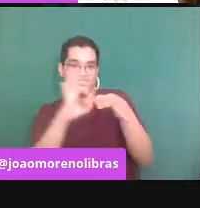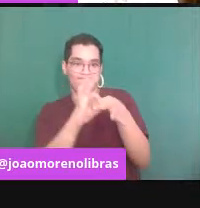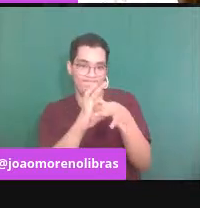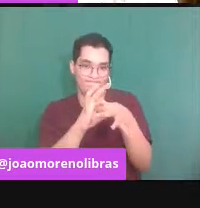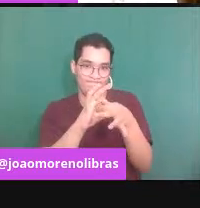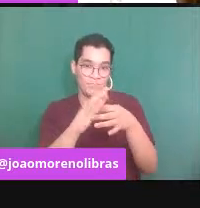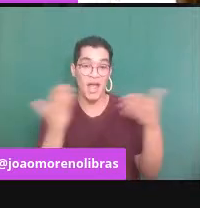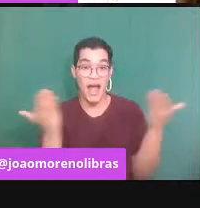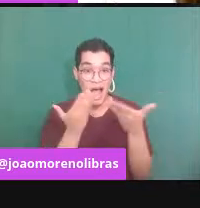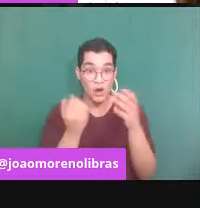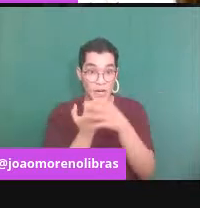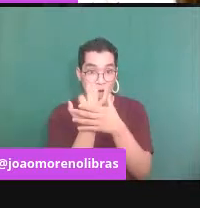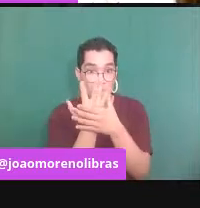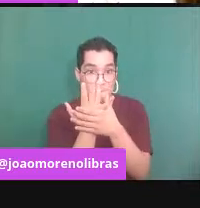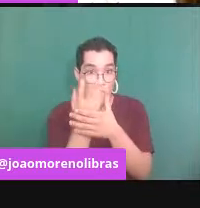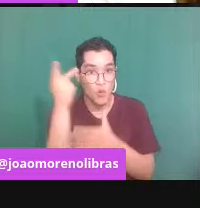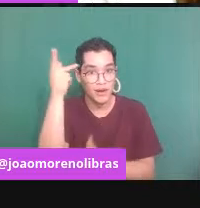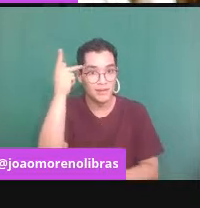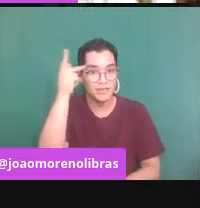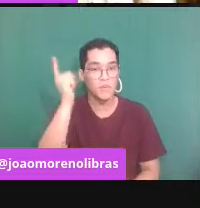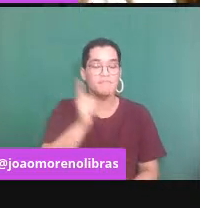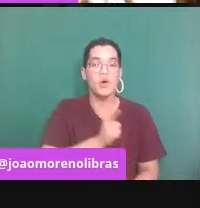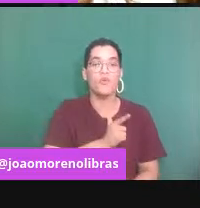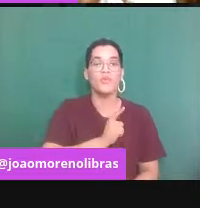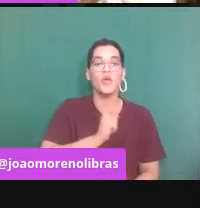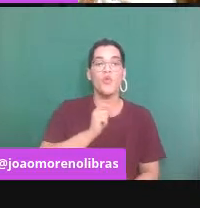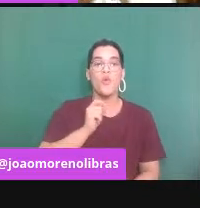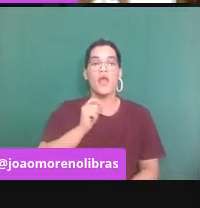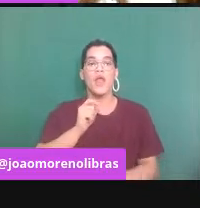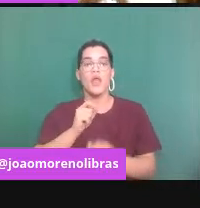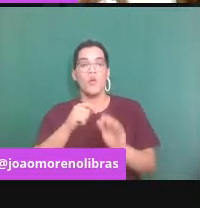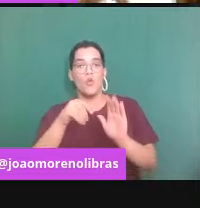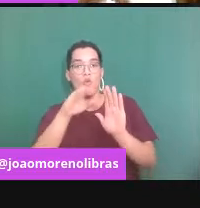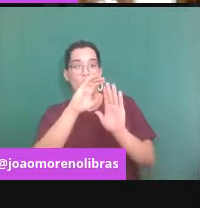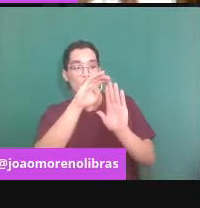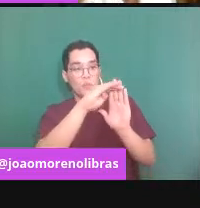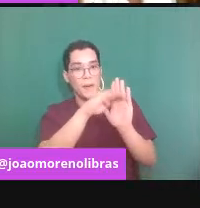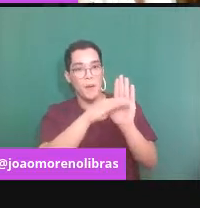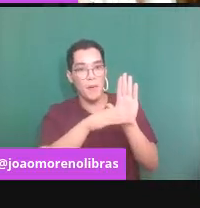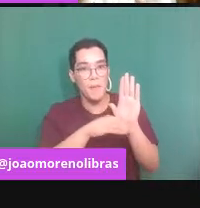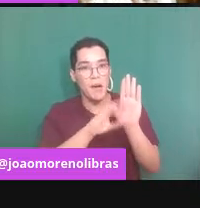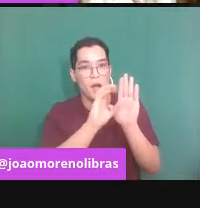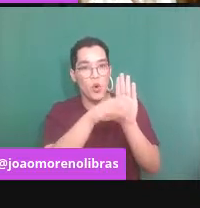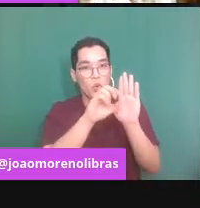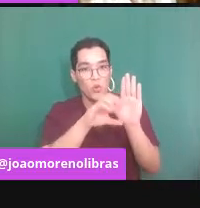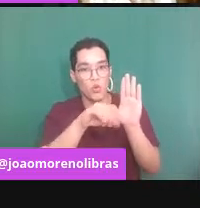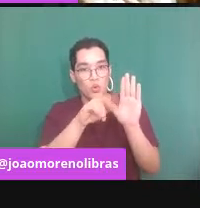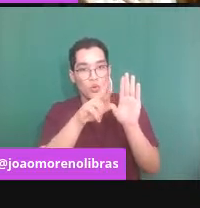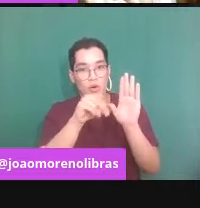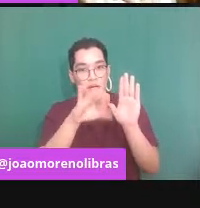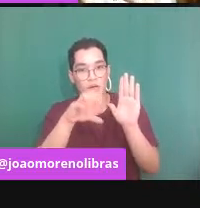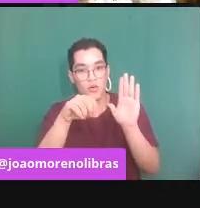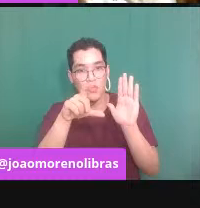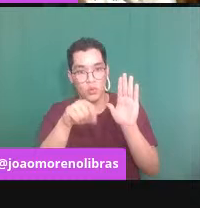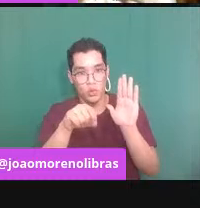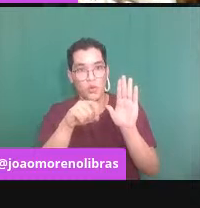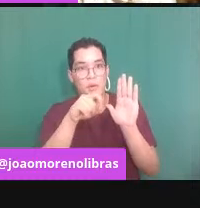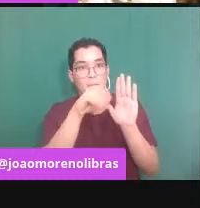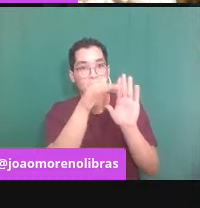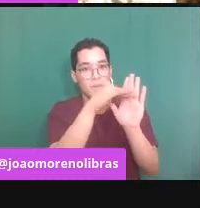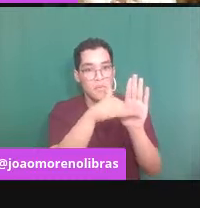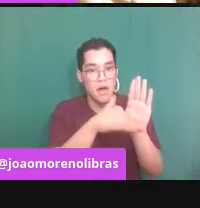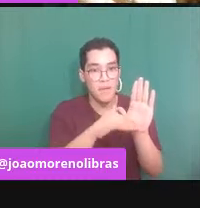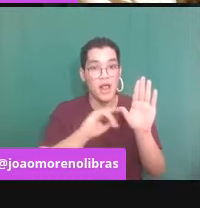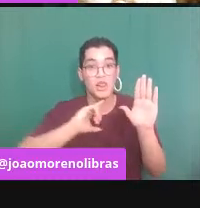reforma curricular em que buscamos como eixo, né, esse estudo da língua de um ponto de